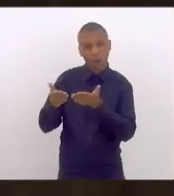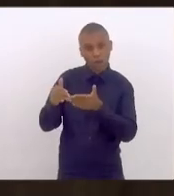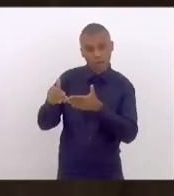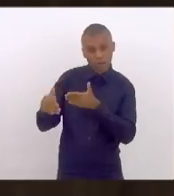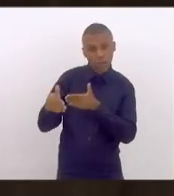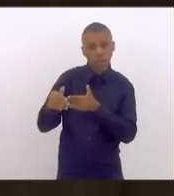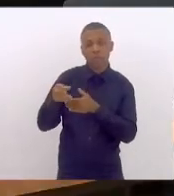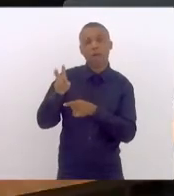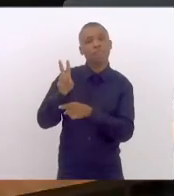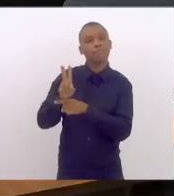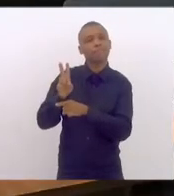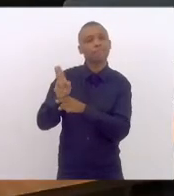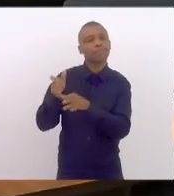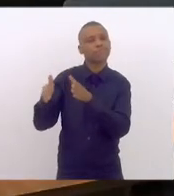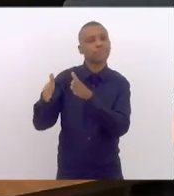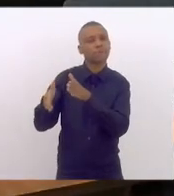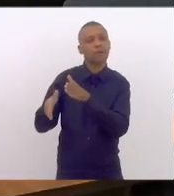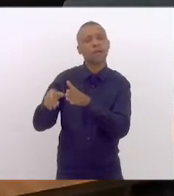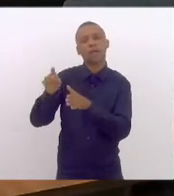no mérito favorável